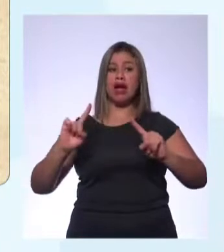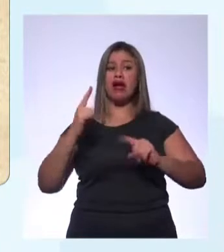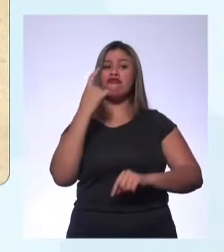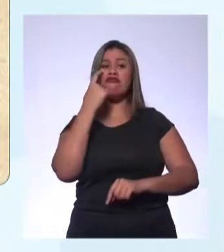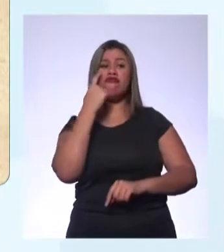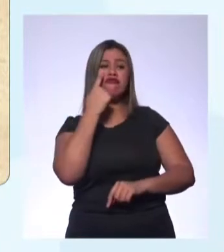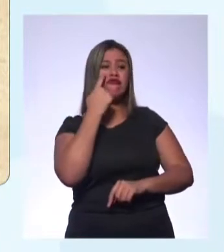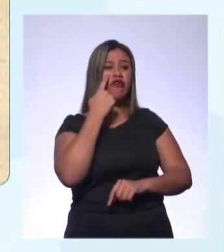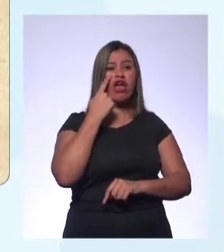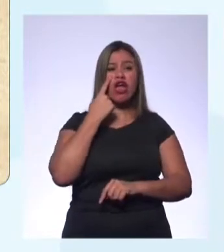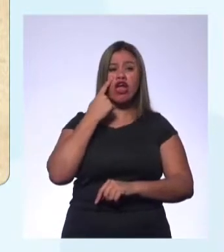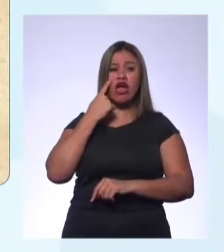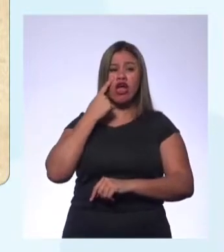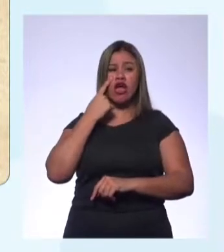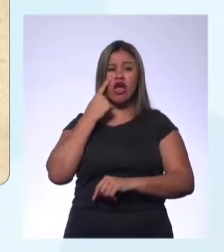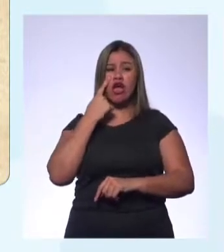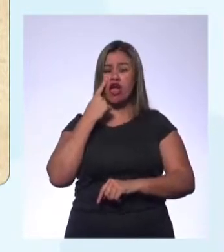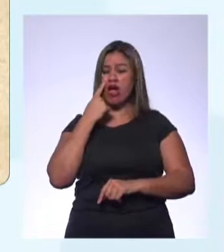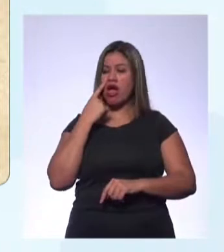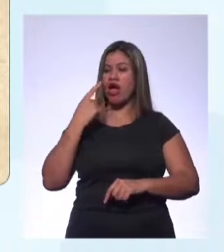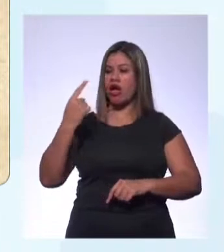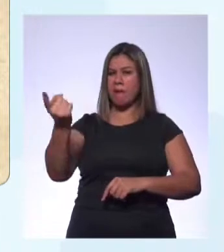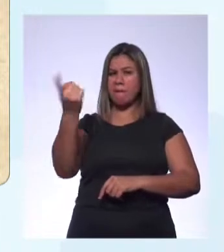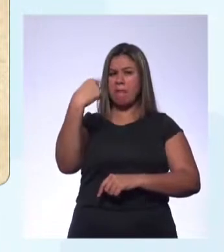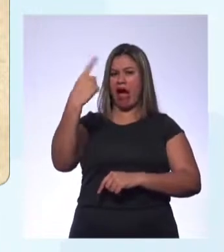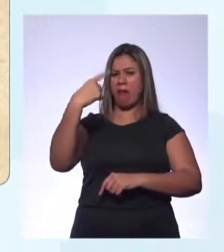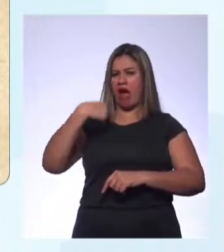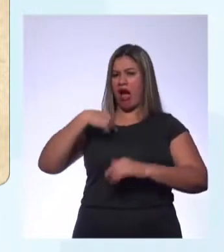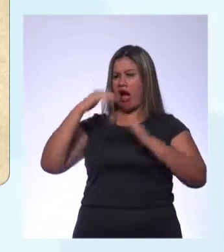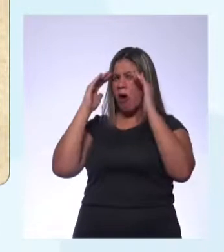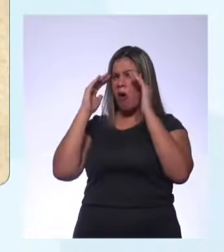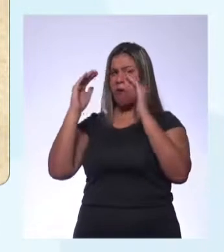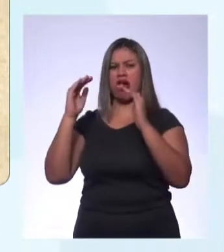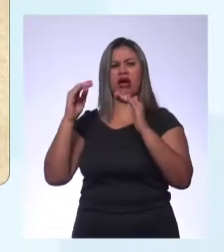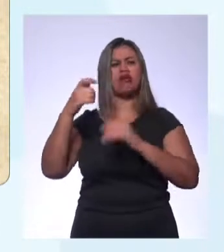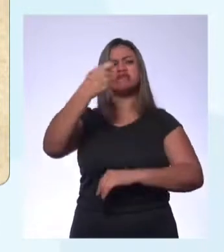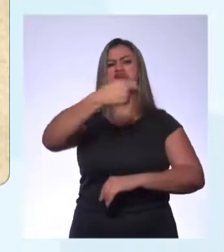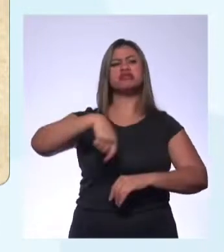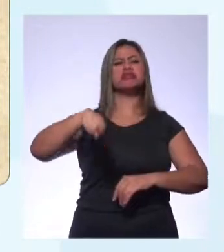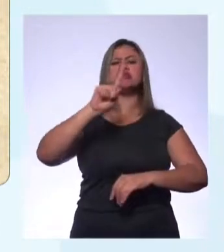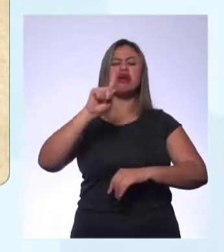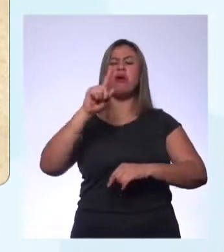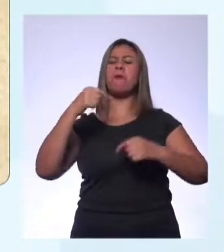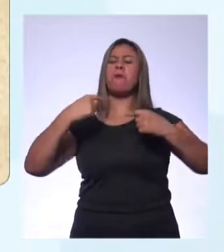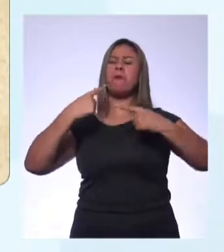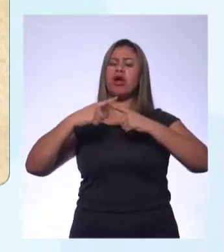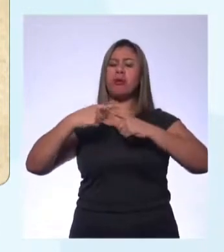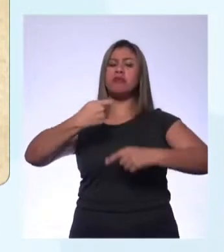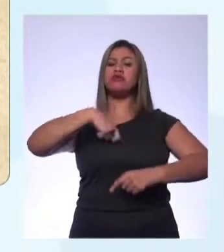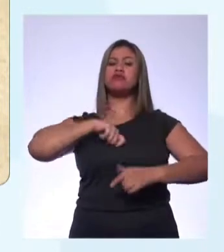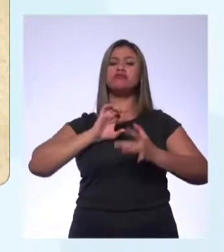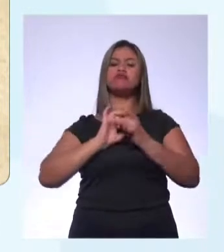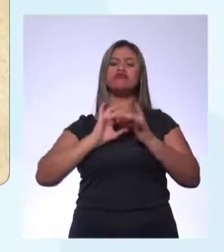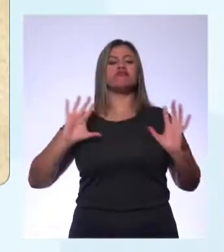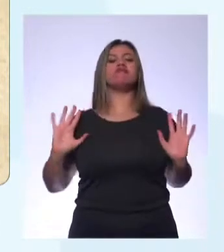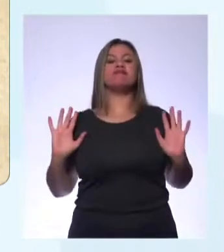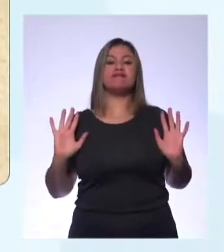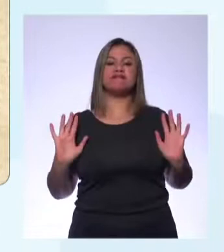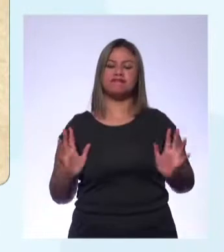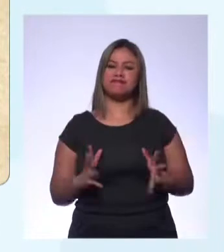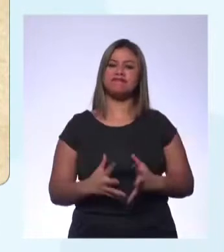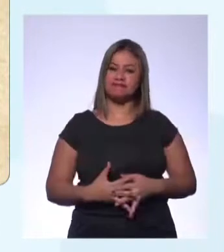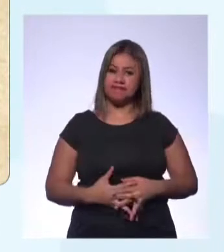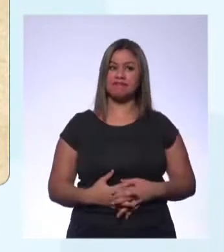vede, não vos digo que me deveis obedecer, pois sei que sois um homem livre.